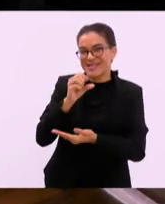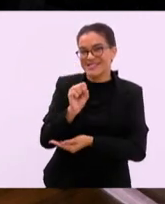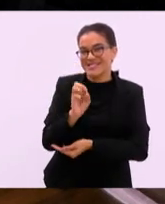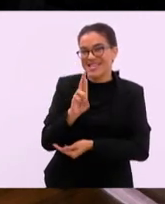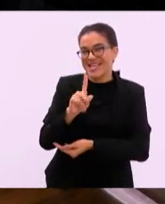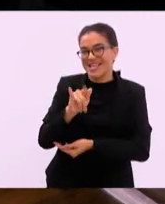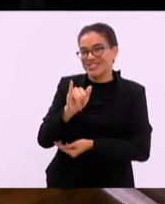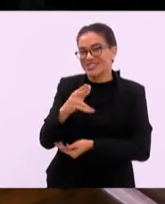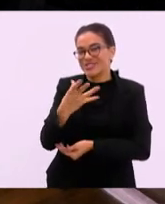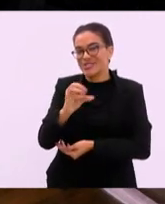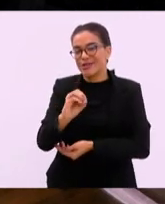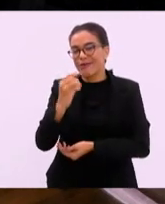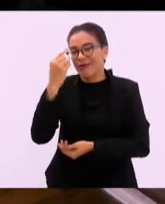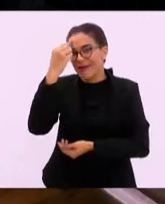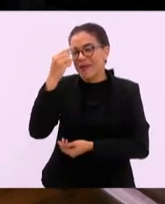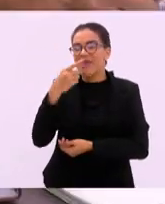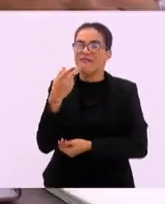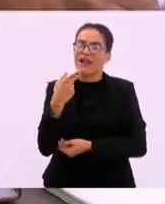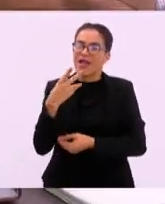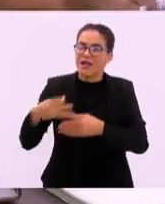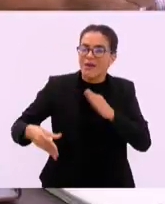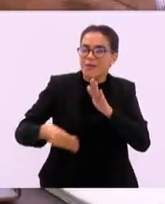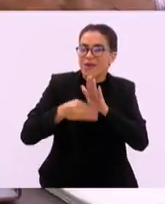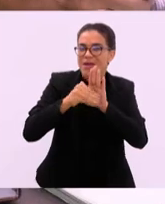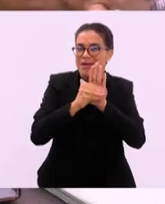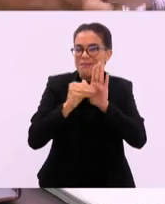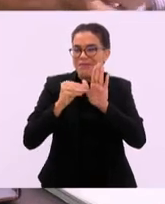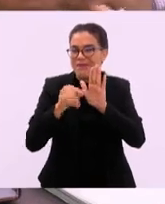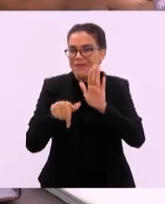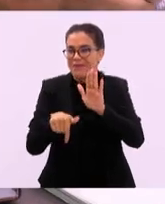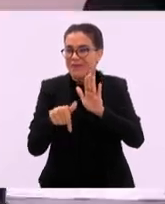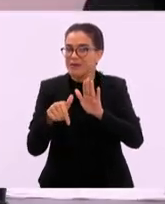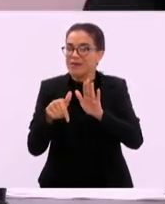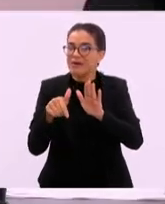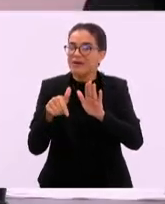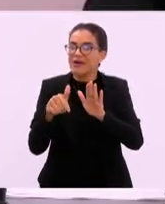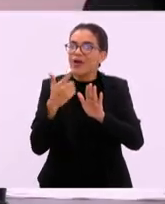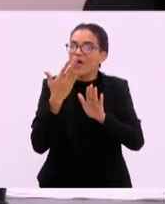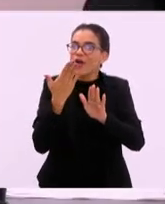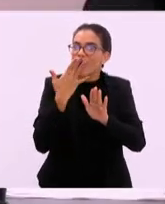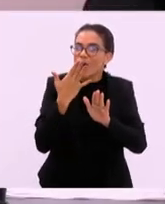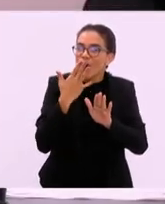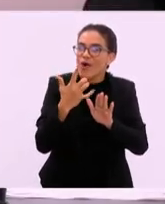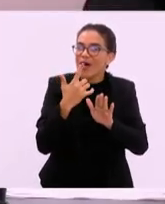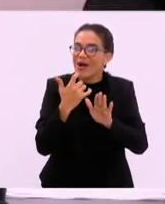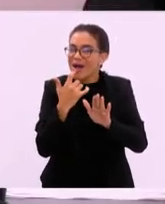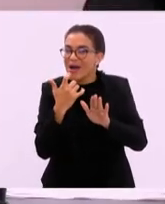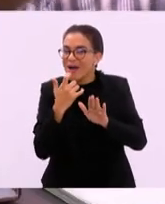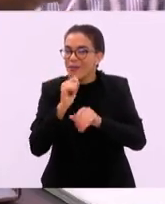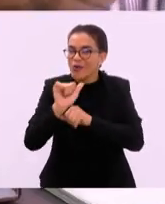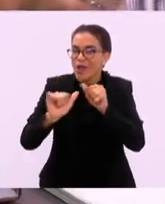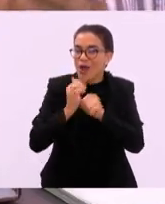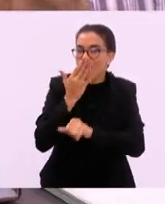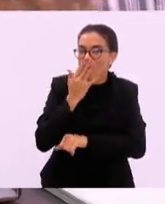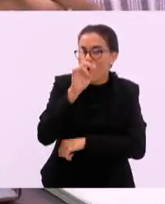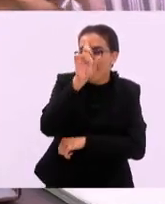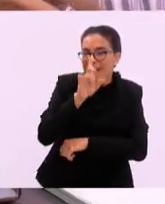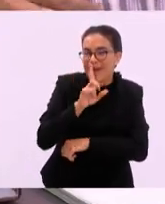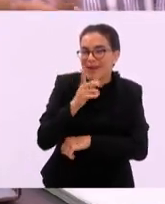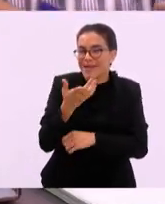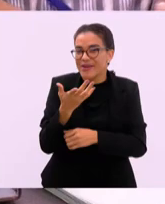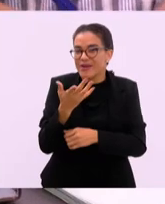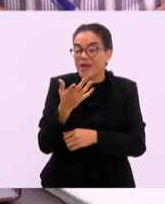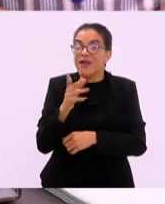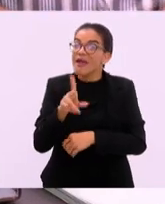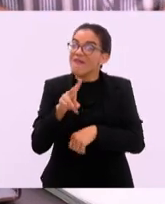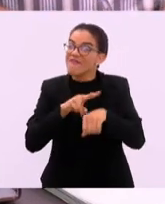vista. Eu achei que o doutor Serginho ia fazer uma emenda. Não, é porque pode mudar pode... o... O que eu pensei? Amarelinho. Para evitar verde a conotação,